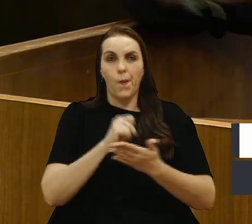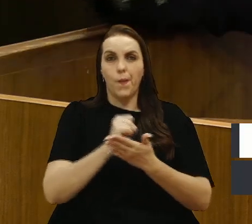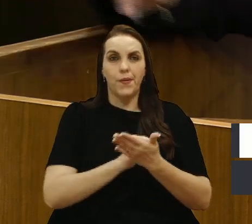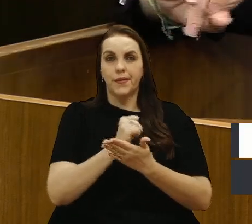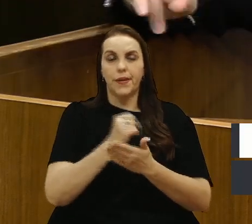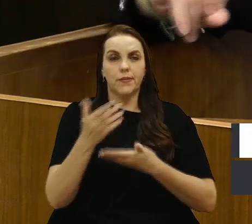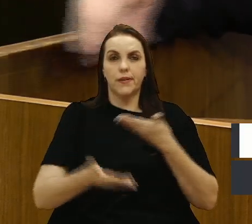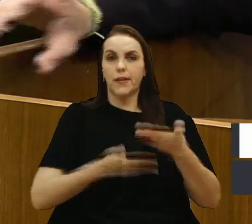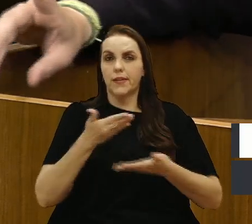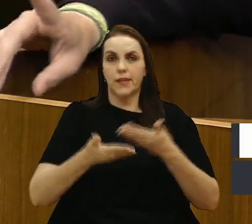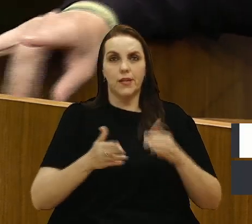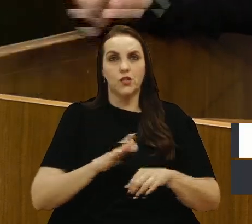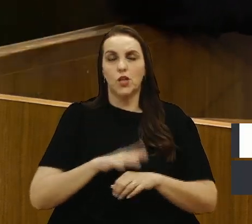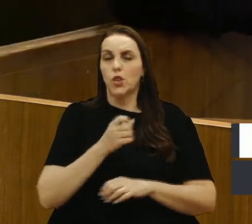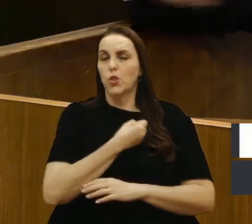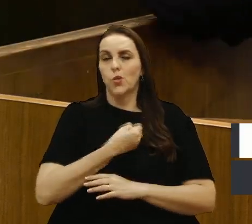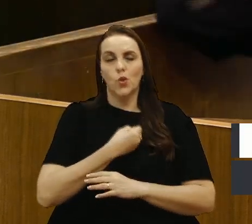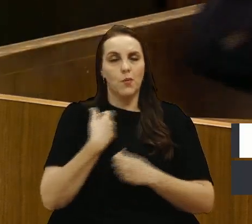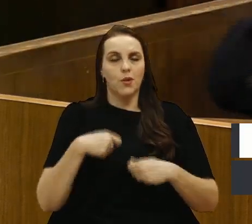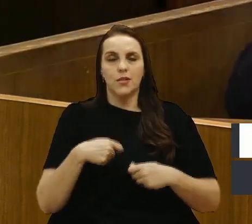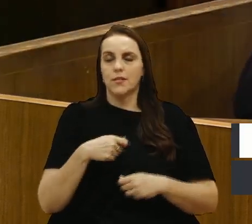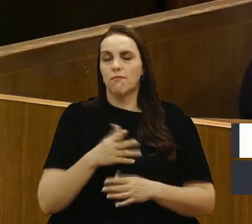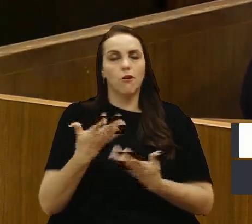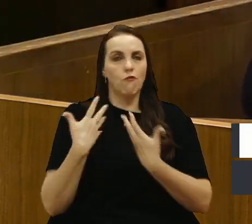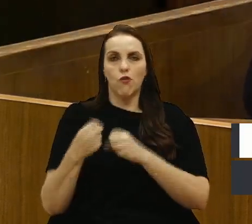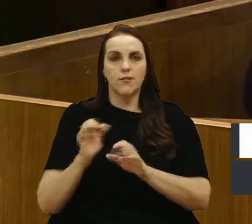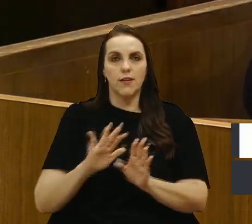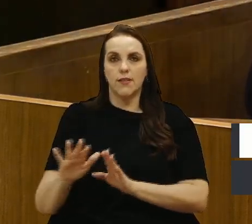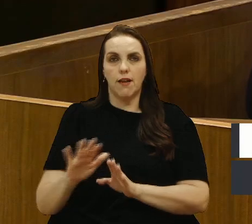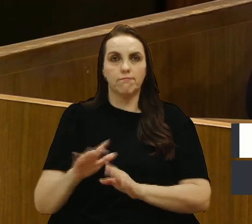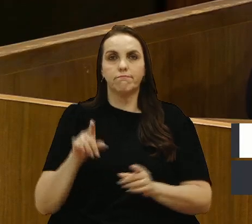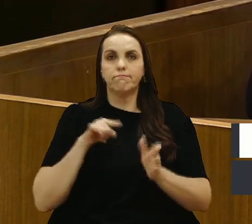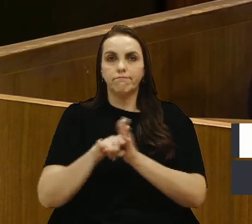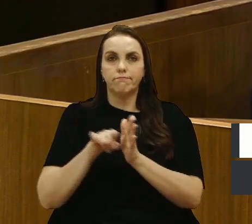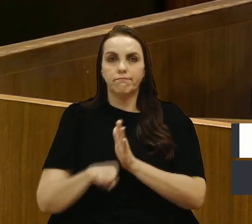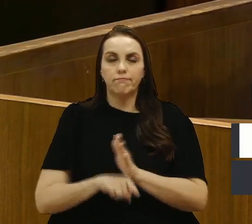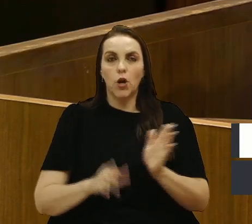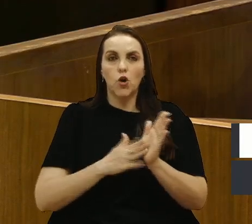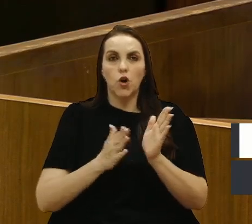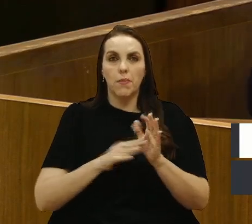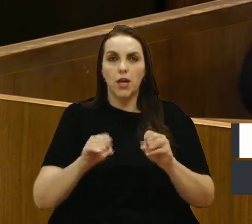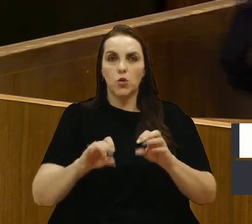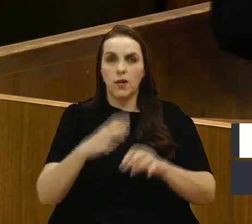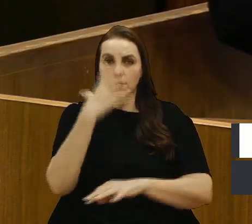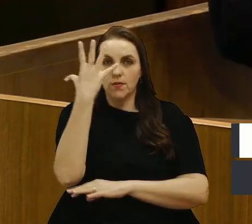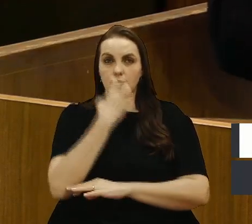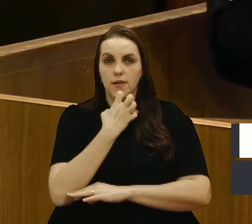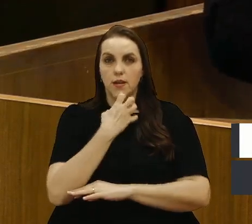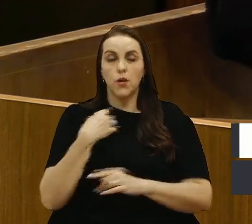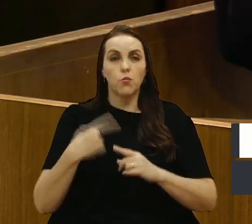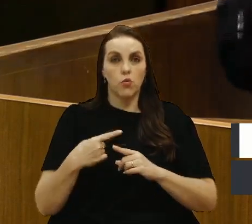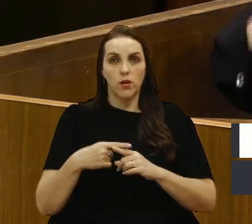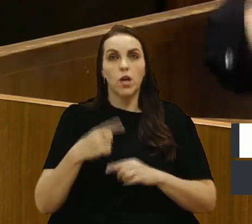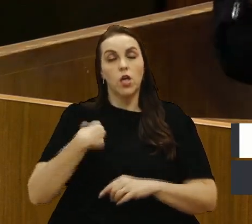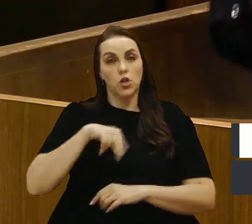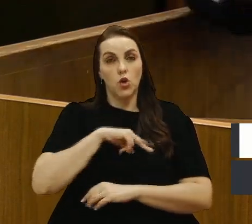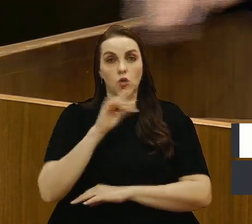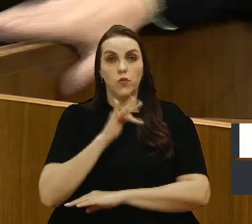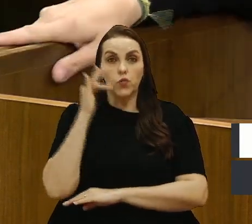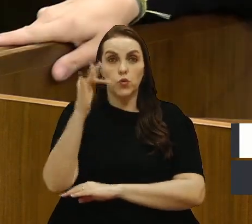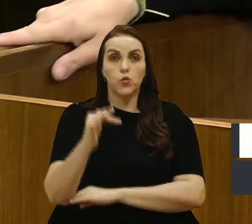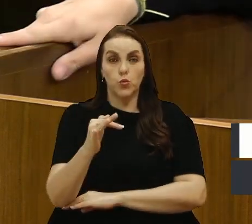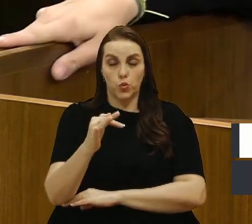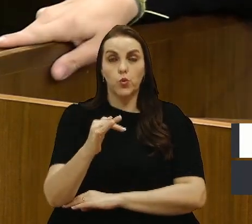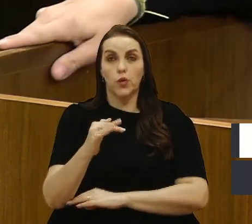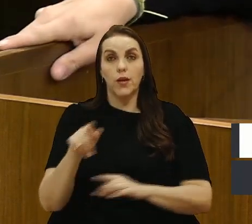necessário, não, nós não vamos engolir e nós vamos questionar e cobrar para que a nossa educação seja levada a sério, porque é sobre o nosso futuro, mas